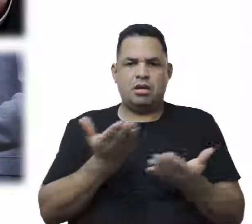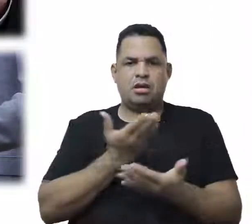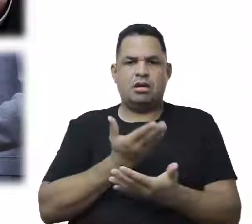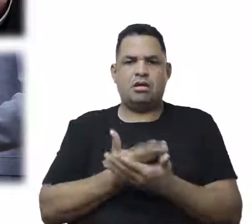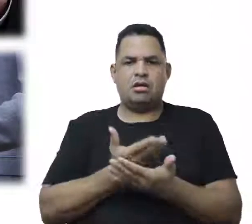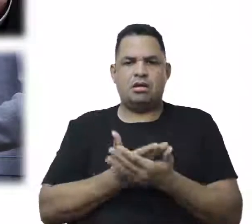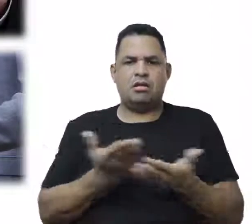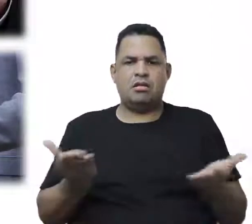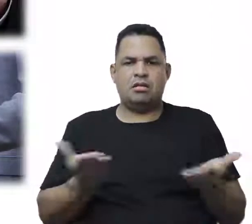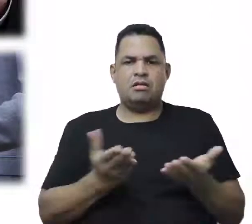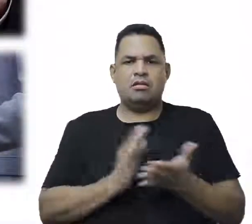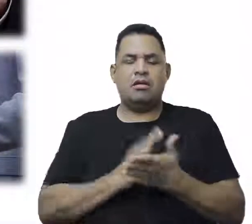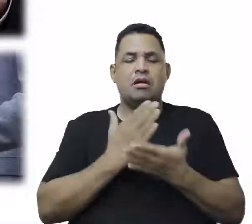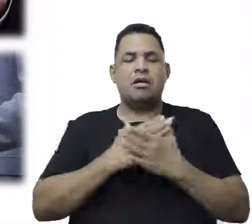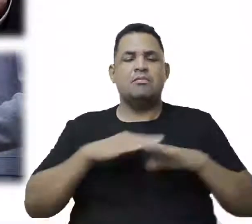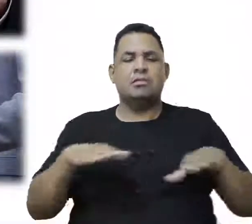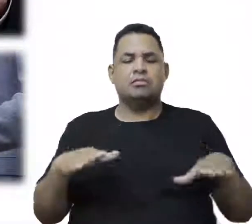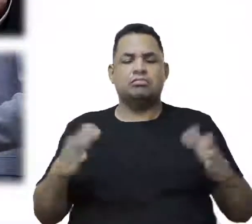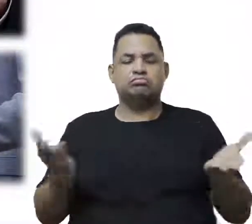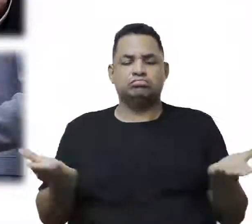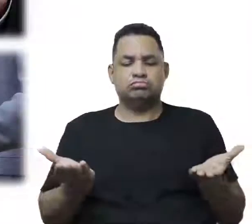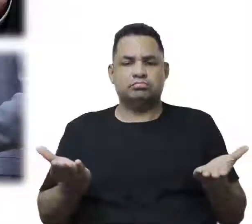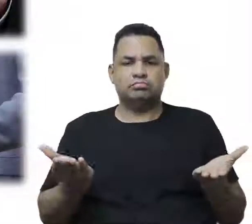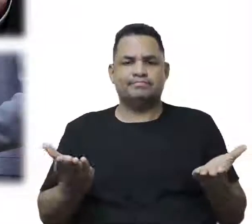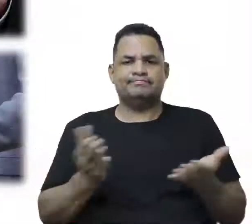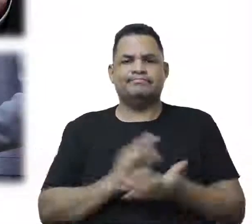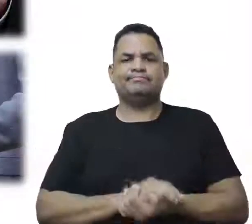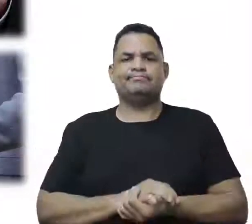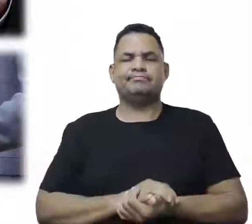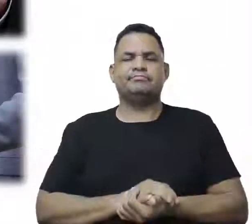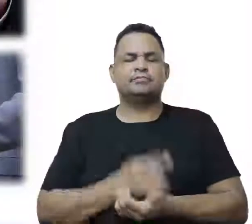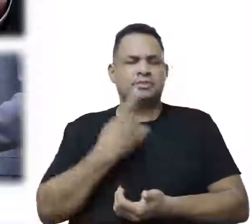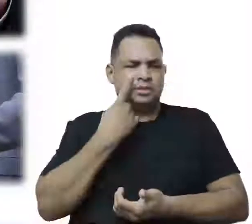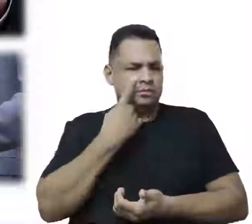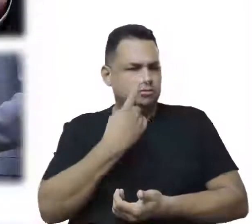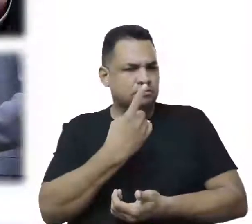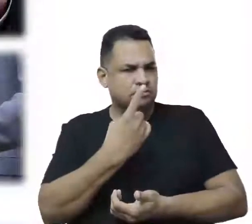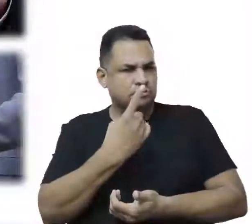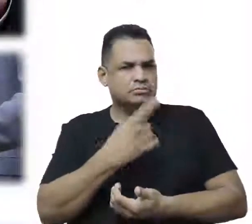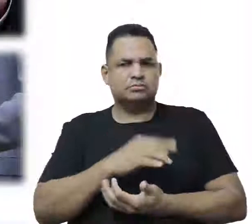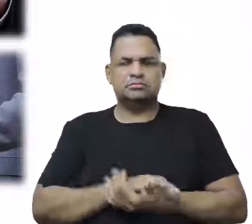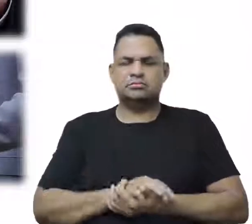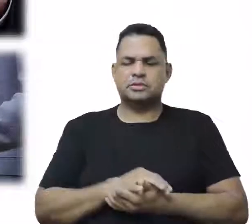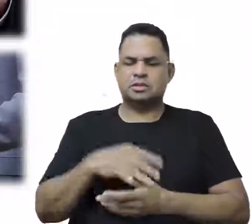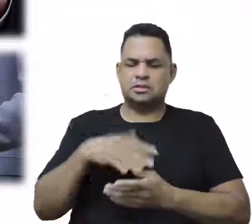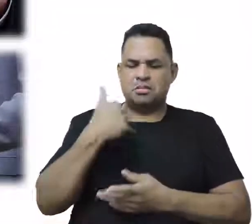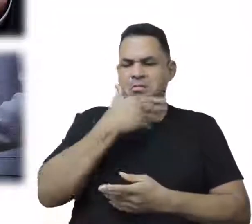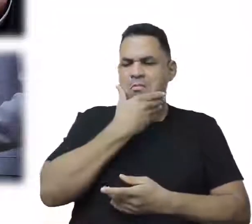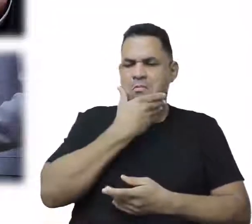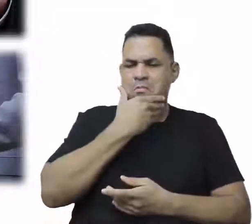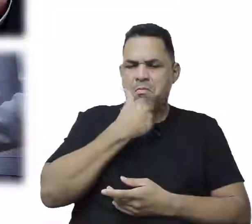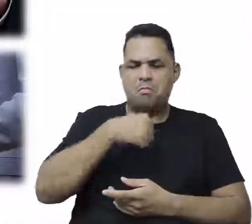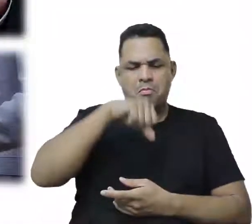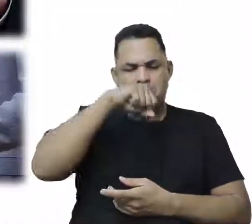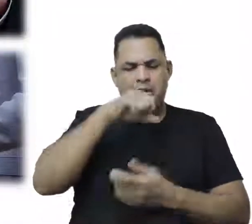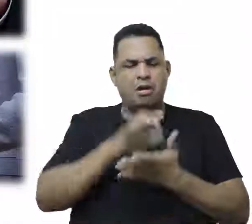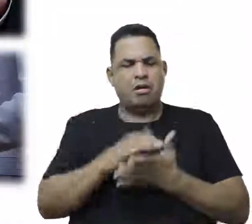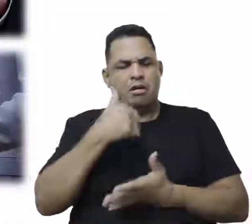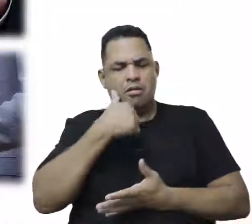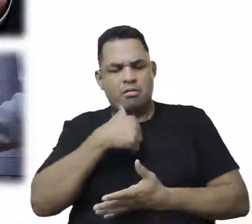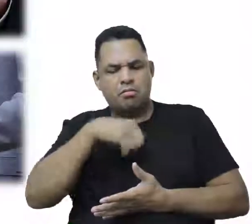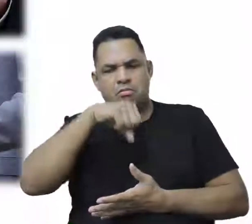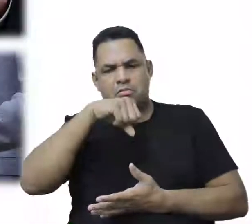comigo. Termina a aula, aí você vai observar o seu pai, a sua mãe, o seu irmão. Você